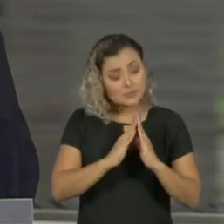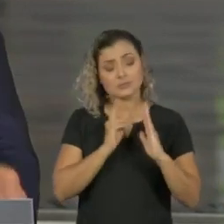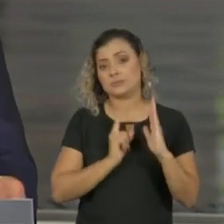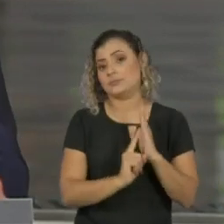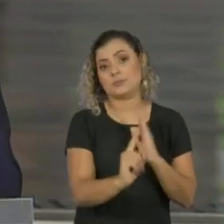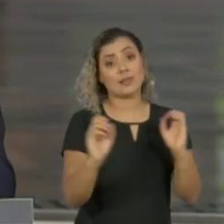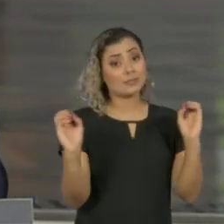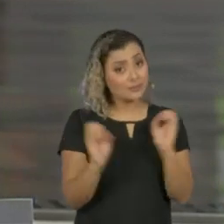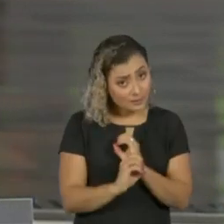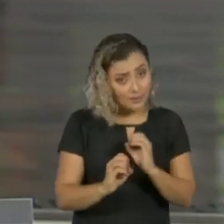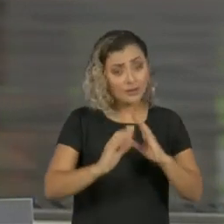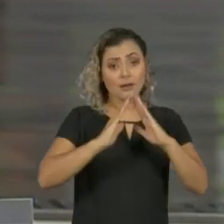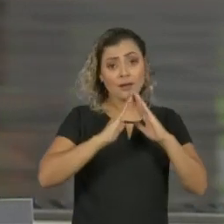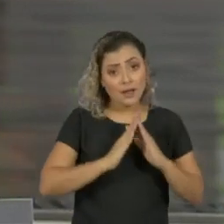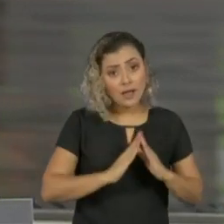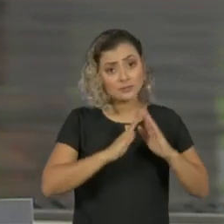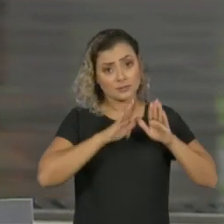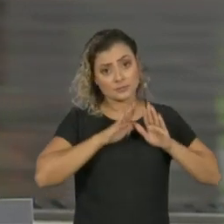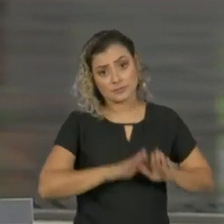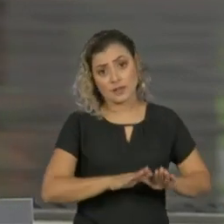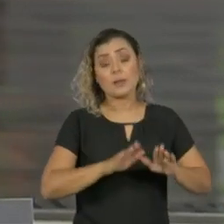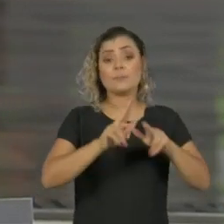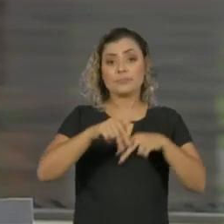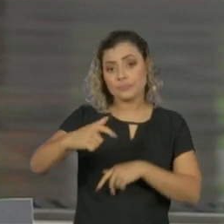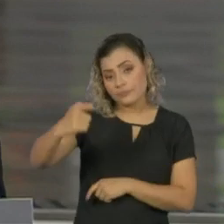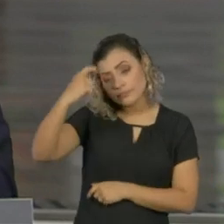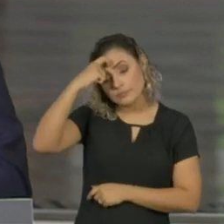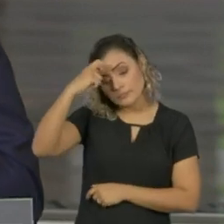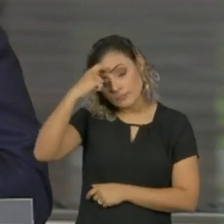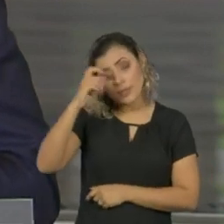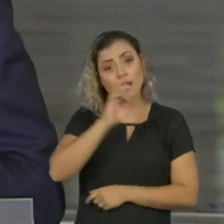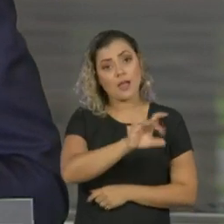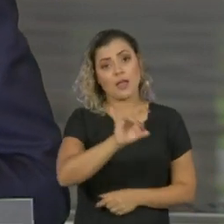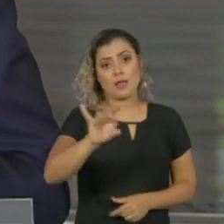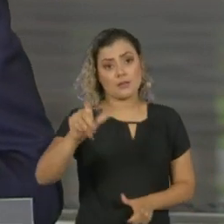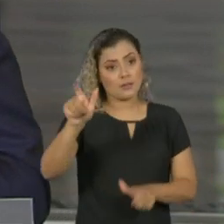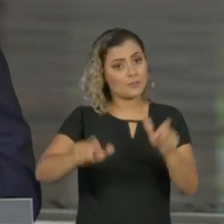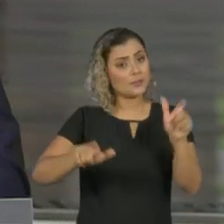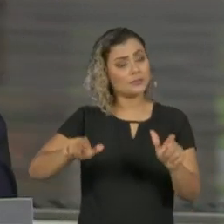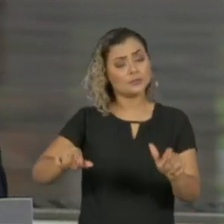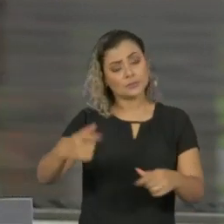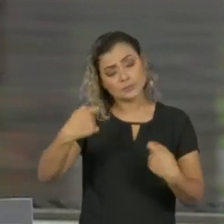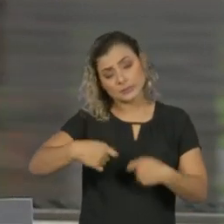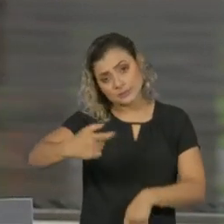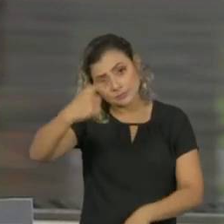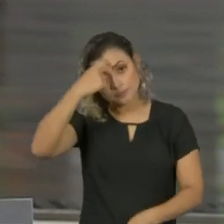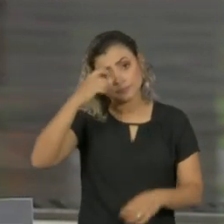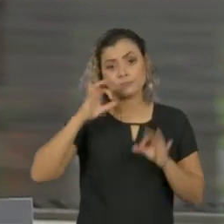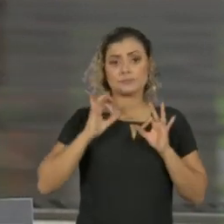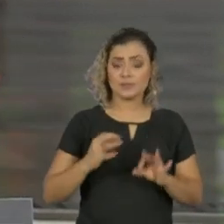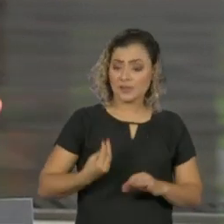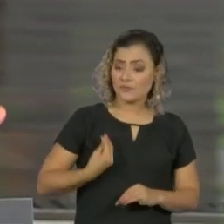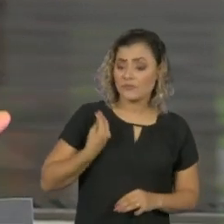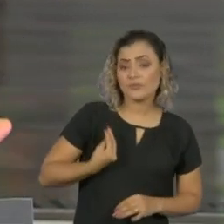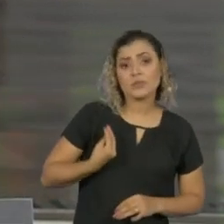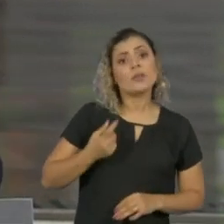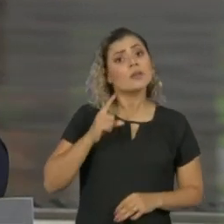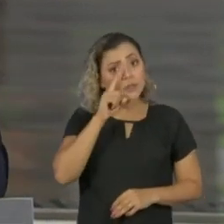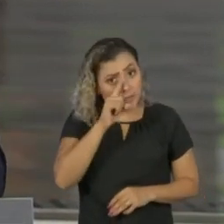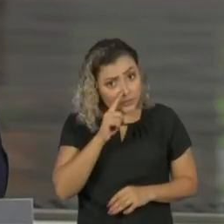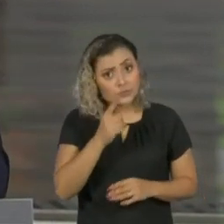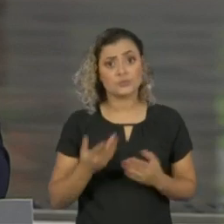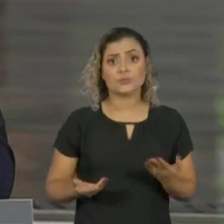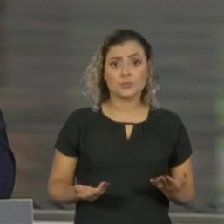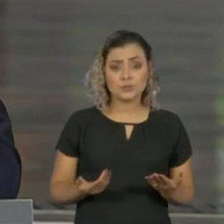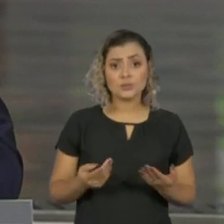ficar em casa. E este trabalho de conscientização, cada pessoa tem que ter consciência de que a sua vida pode estar em risco.